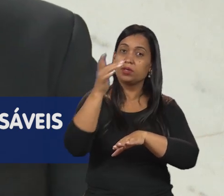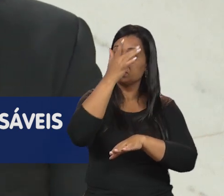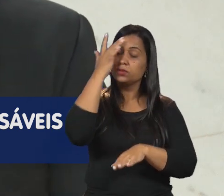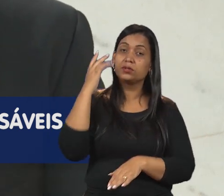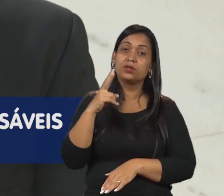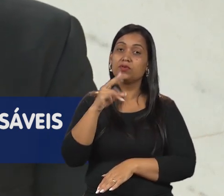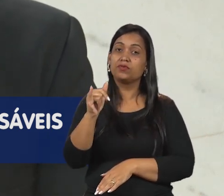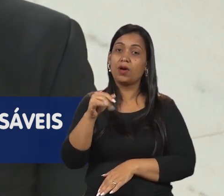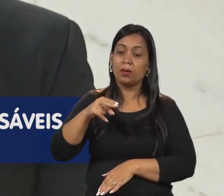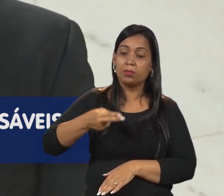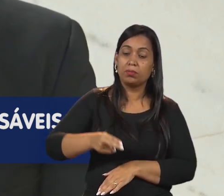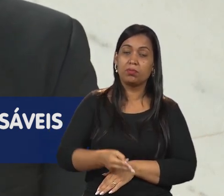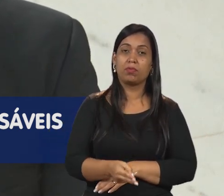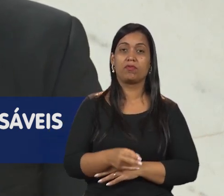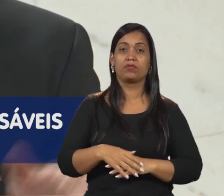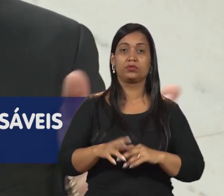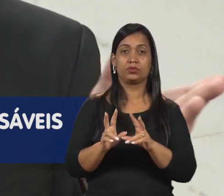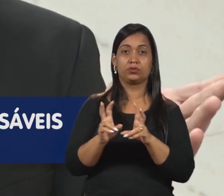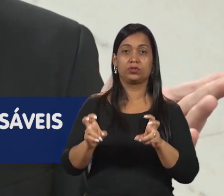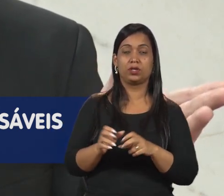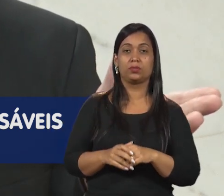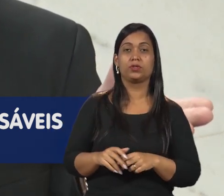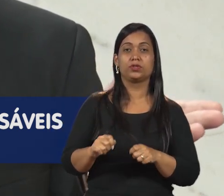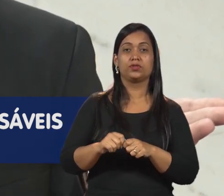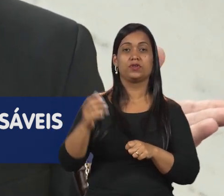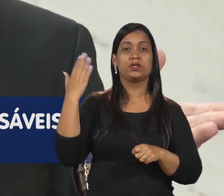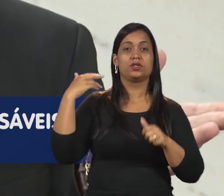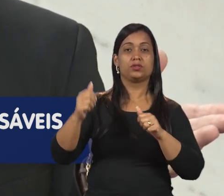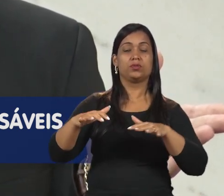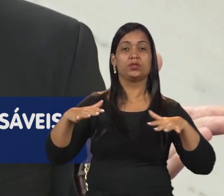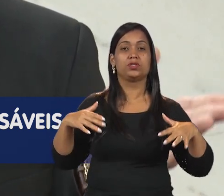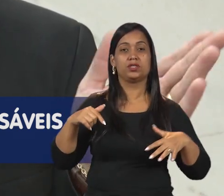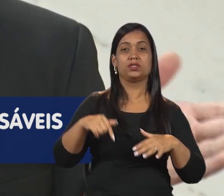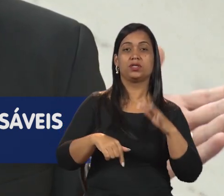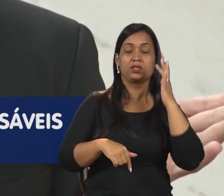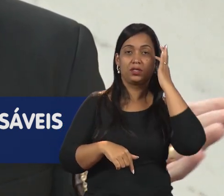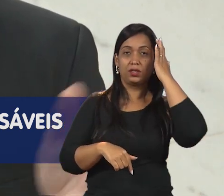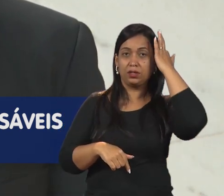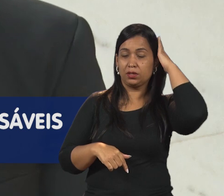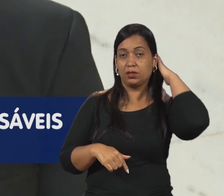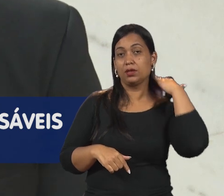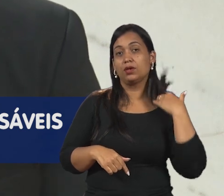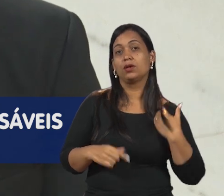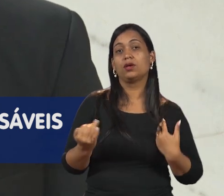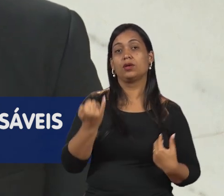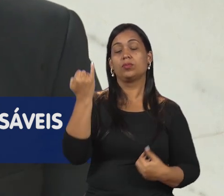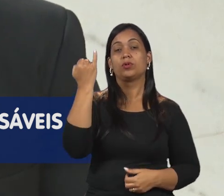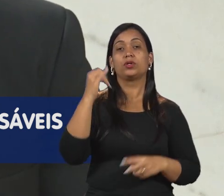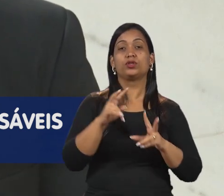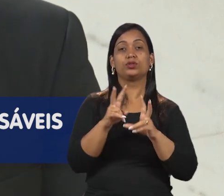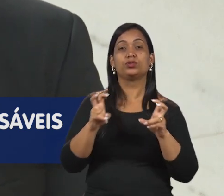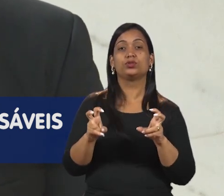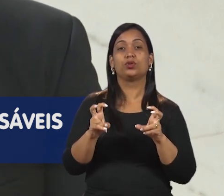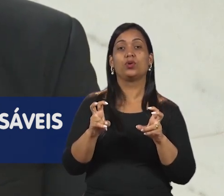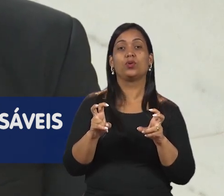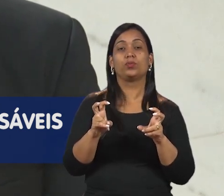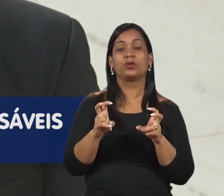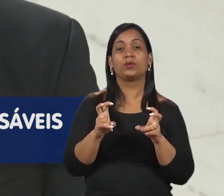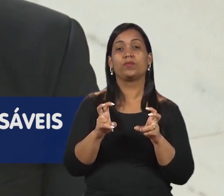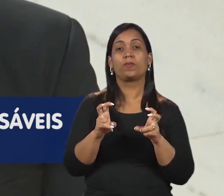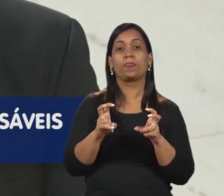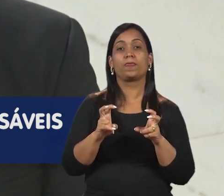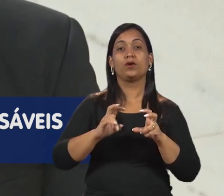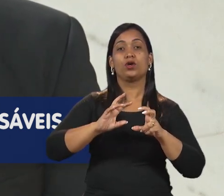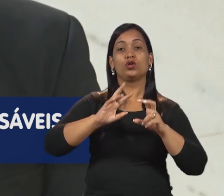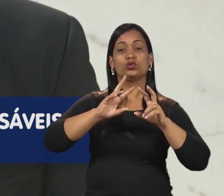vão a fundo dentro de um assunto. A gente fez uma audiência pública aqui, importante aqui na Câmara, sobre a questão de furto